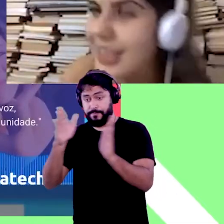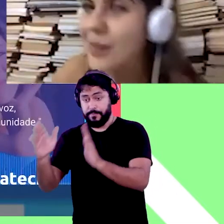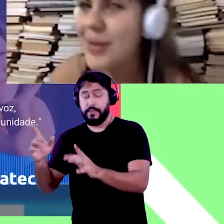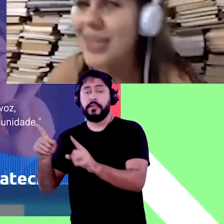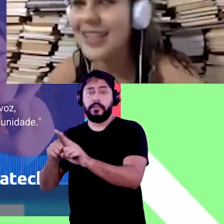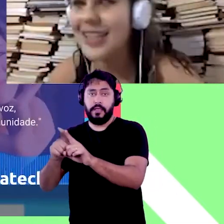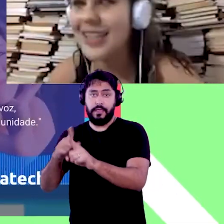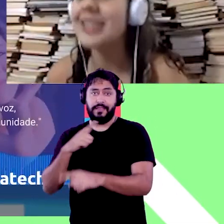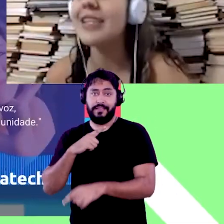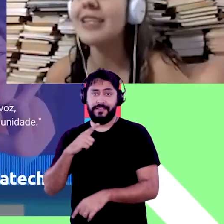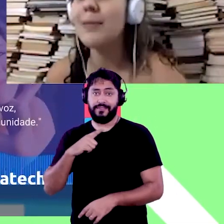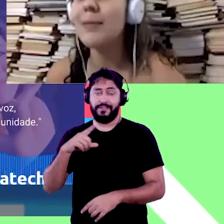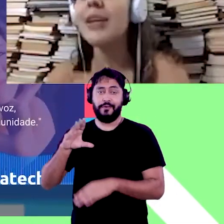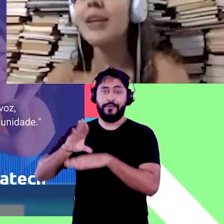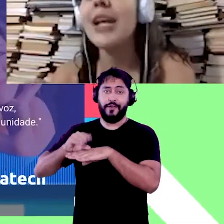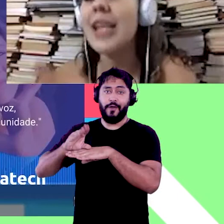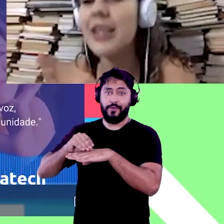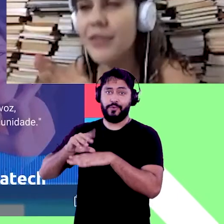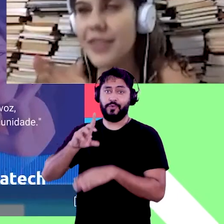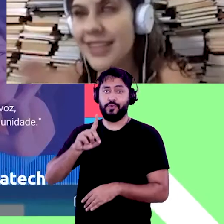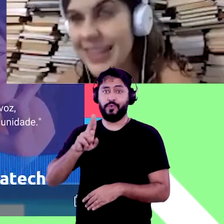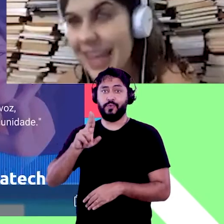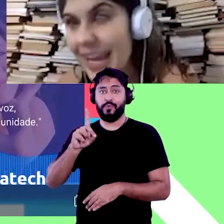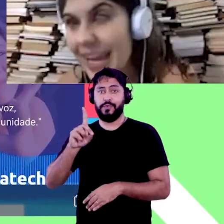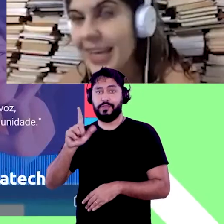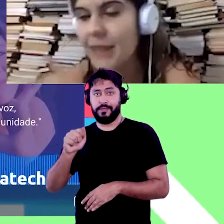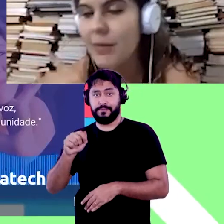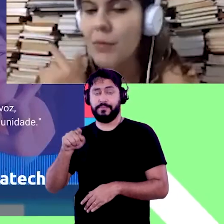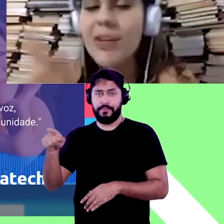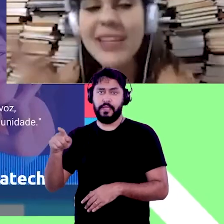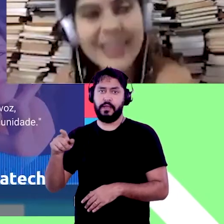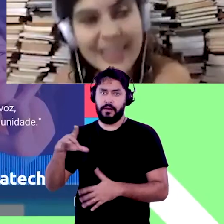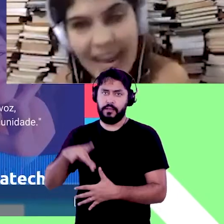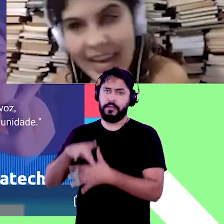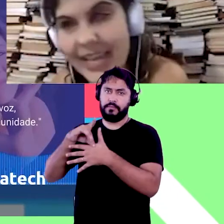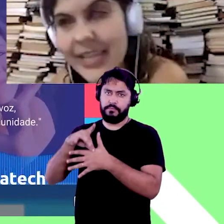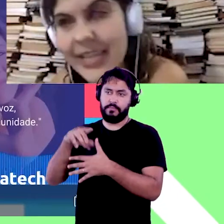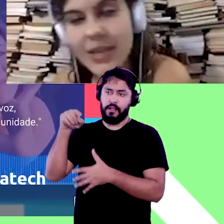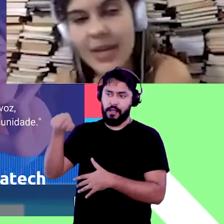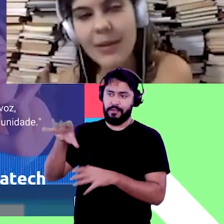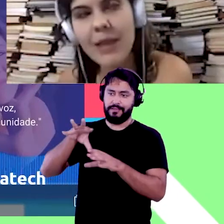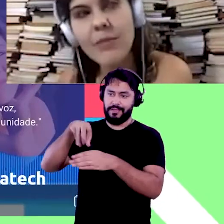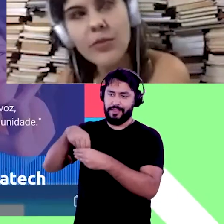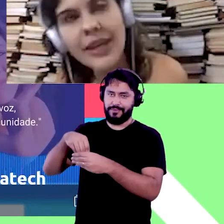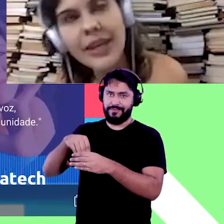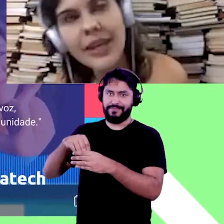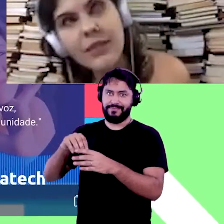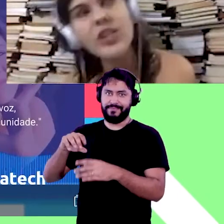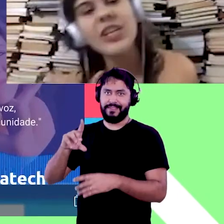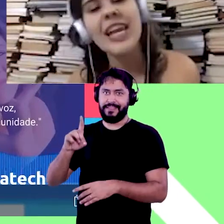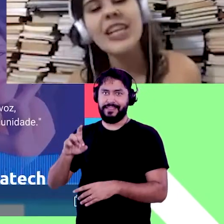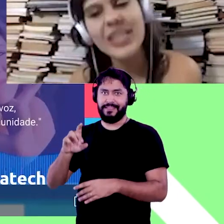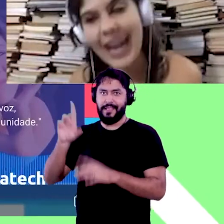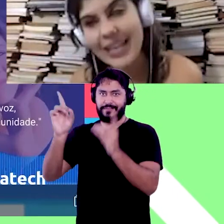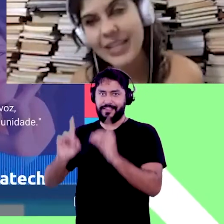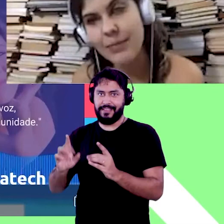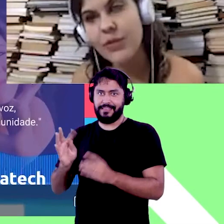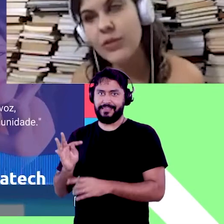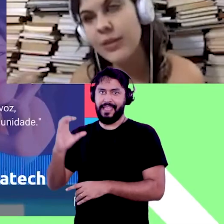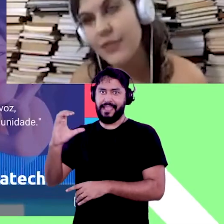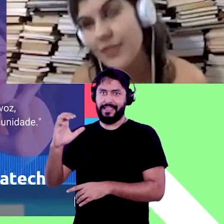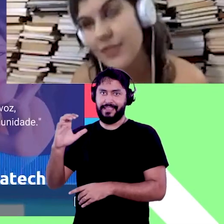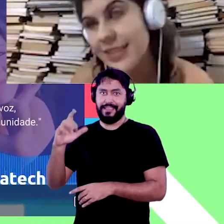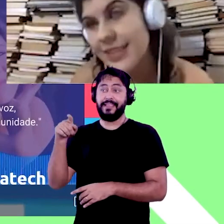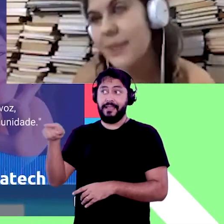Chiavano, que é uma das lideranças também da Deficiência Tech. Ela é uma publicitária que também trabalha muito com a questão de identidade de pessoas